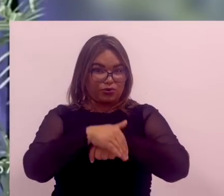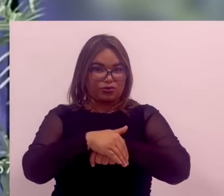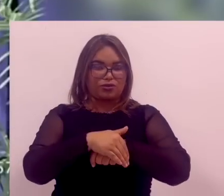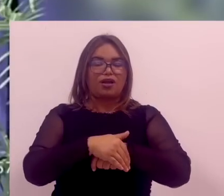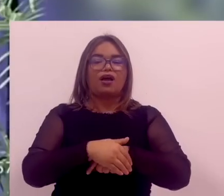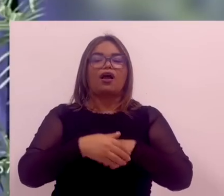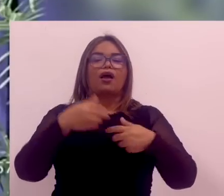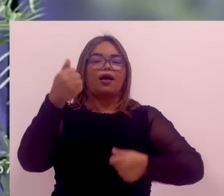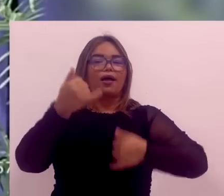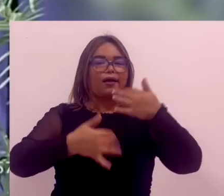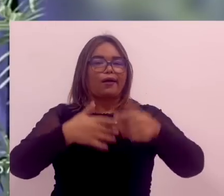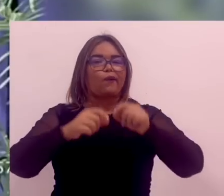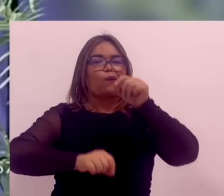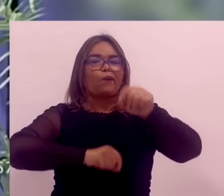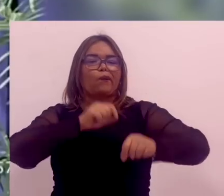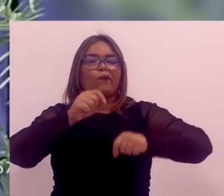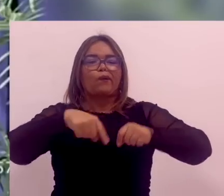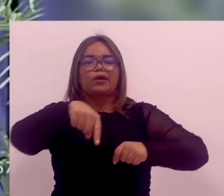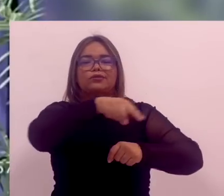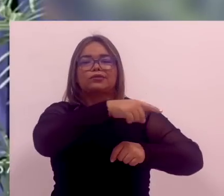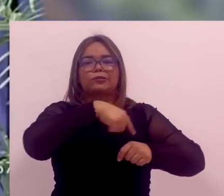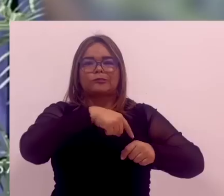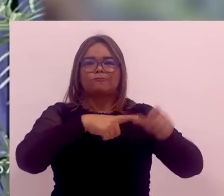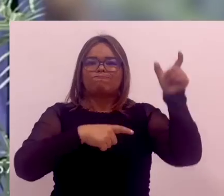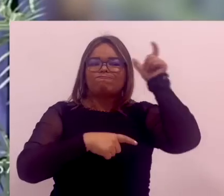Então, amanhã à noite, nós vamos falar sobre o que